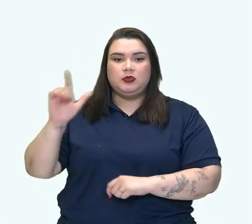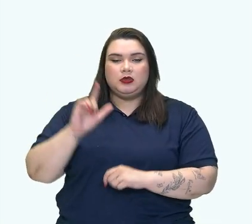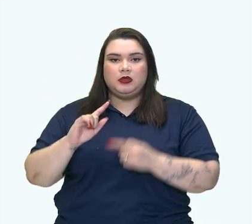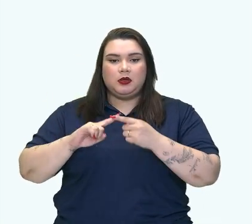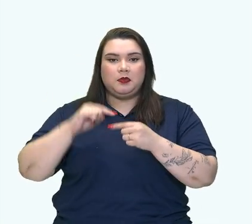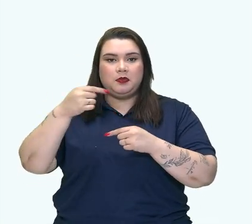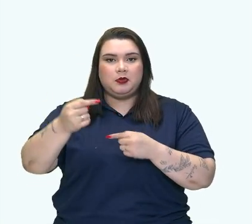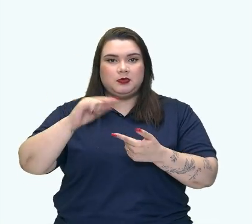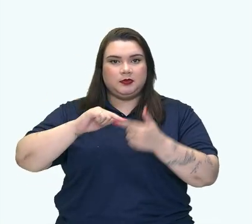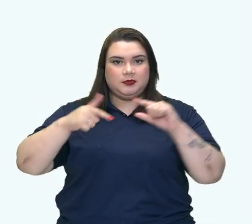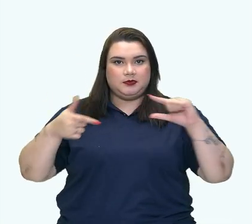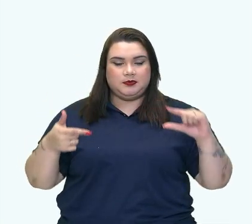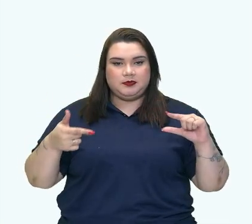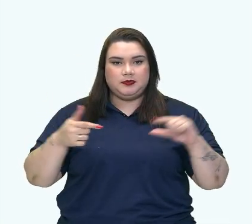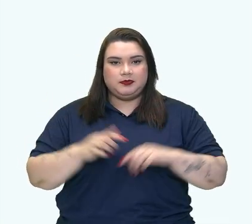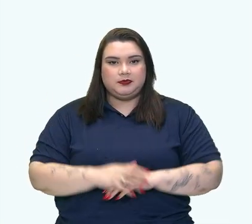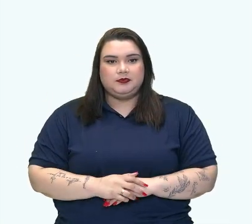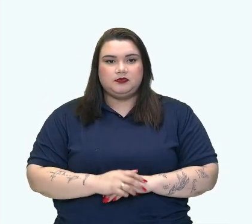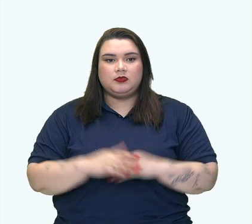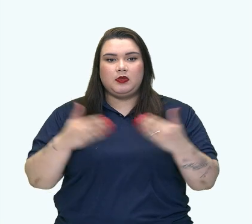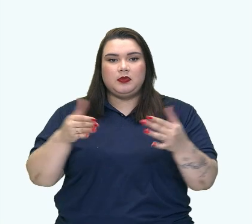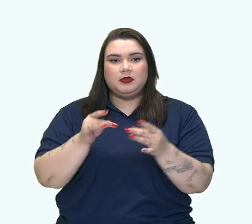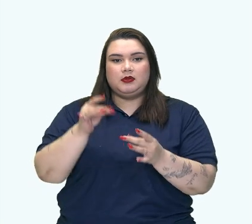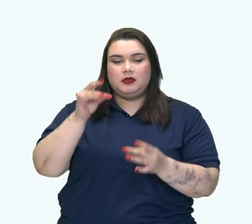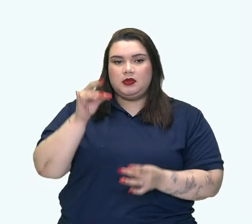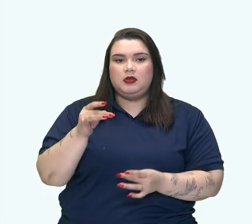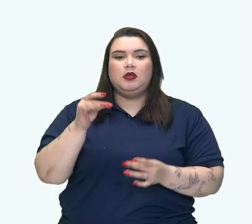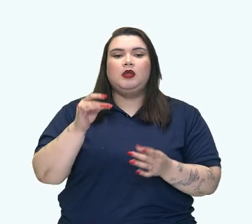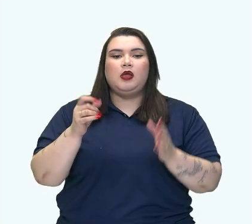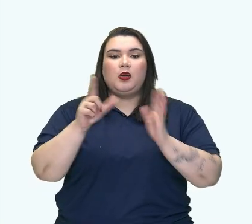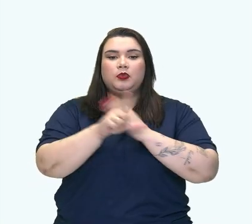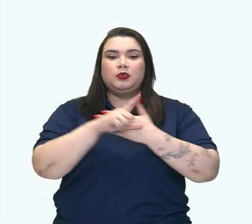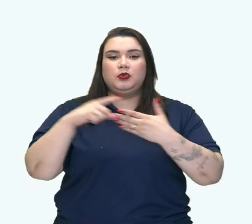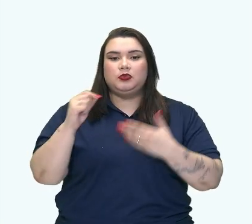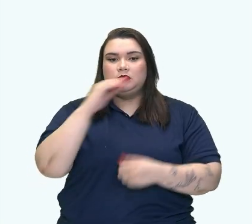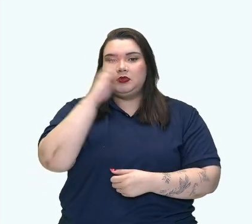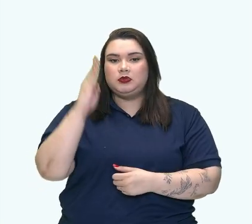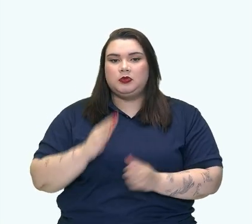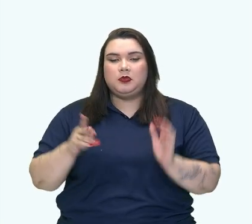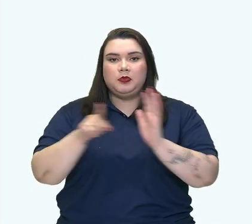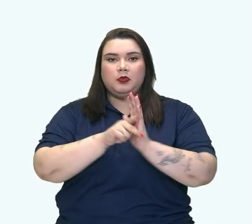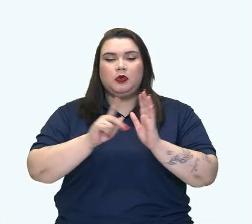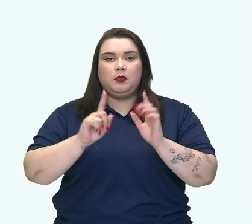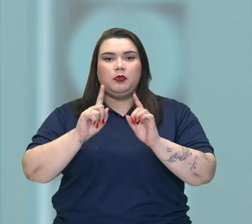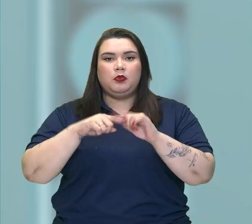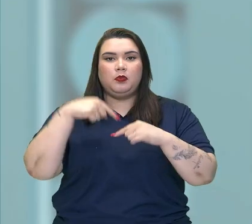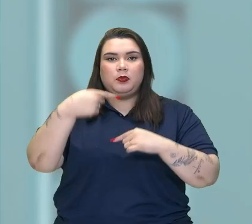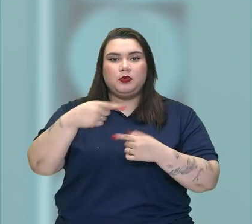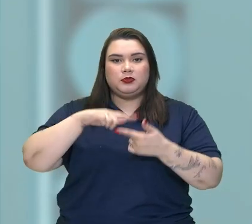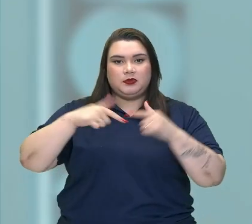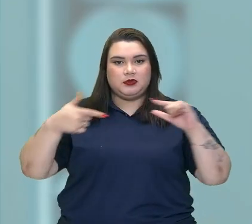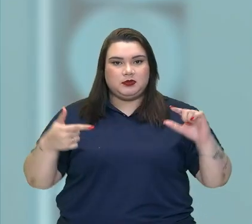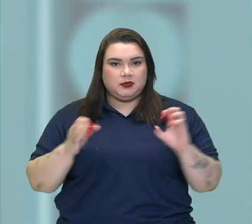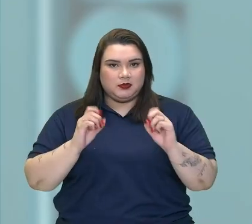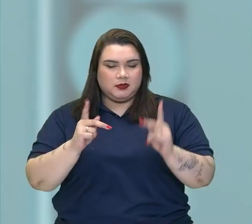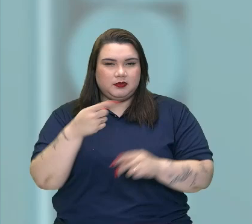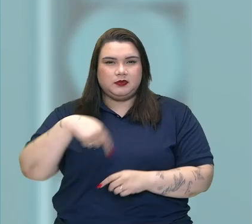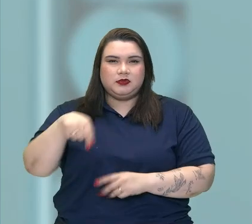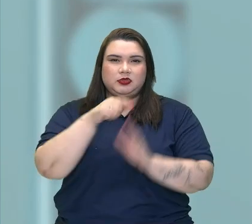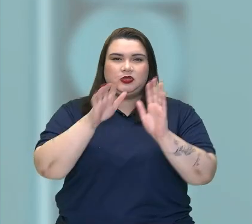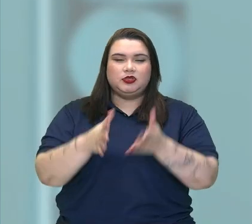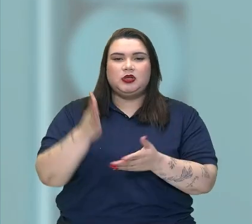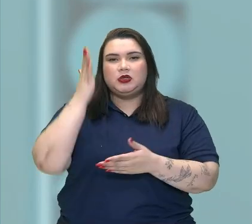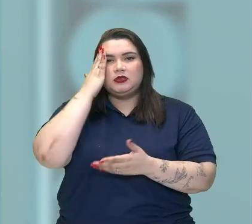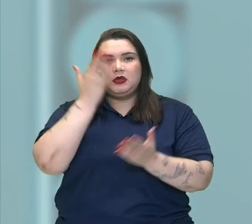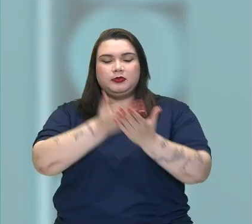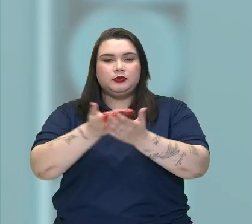literatura na pós-modernidade, com detalhamento, escritores brasileiros do pós-modernismo. E vocês já devem ter ouvido